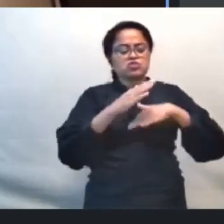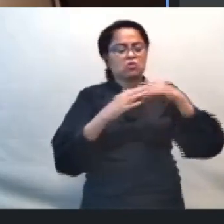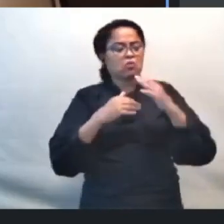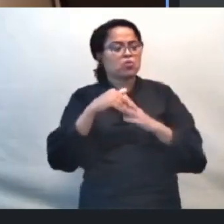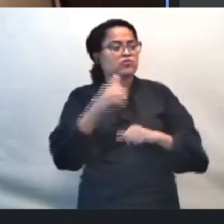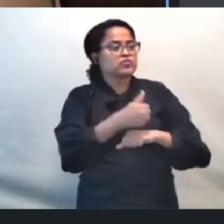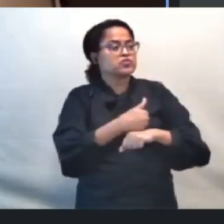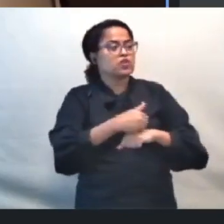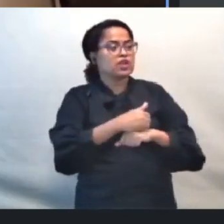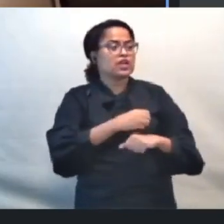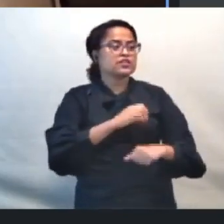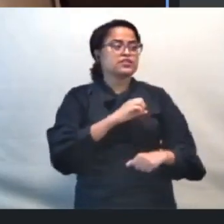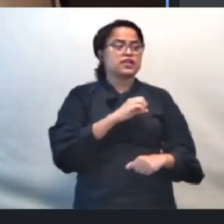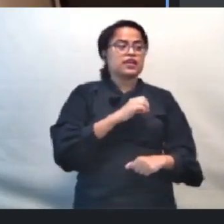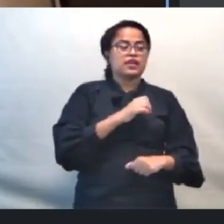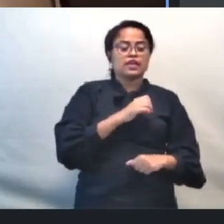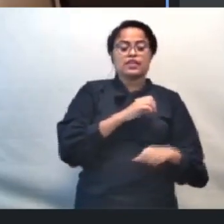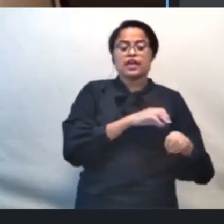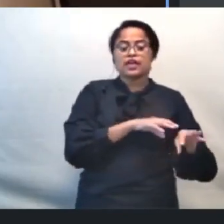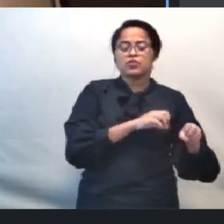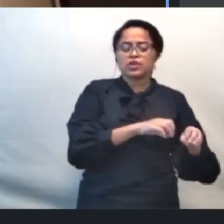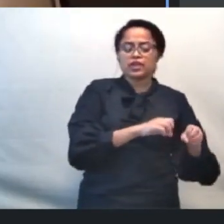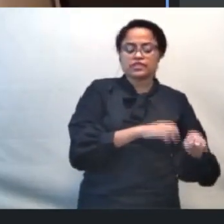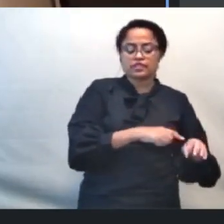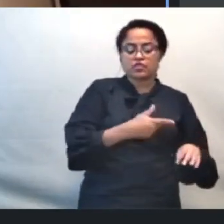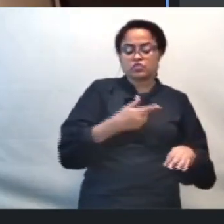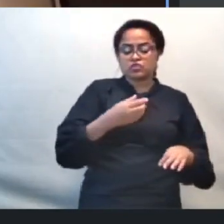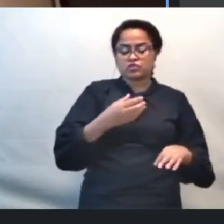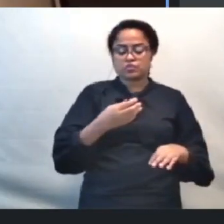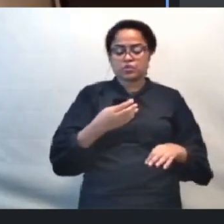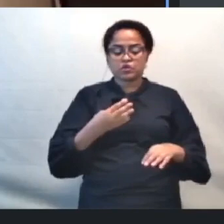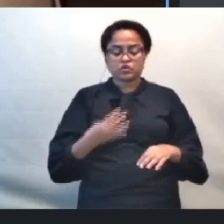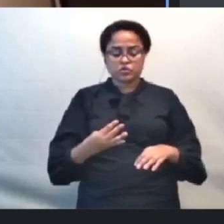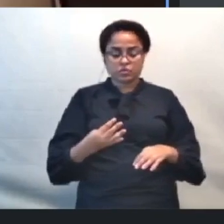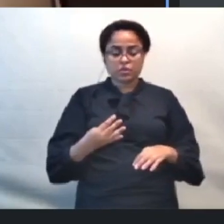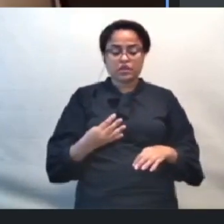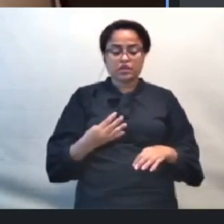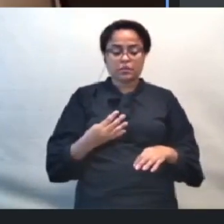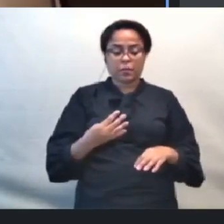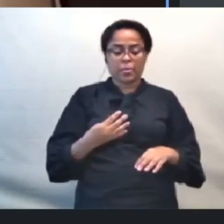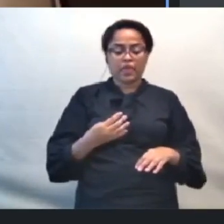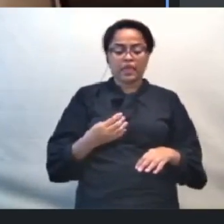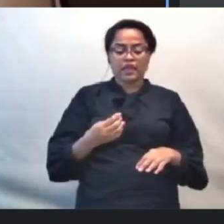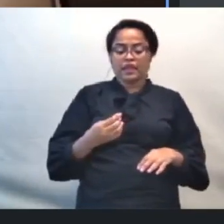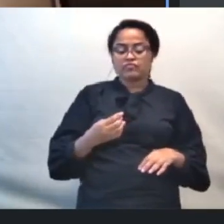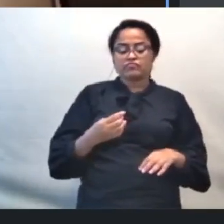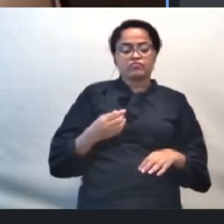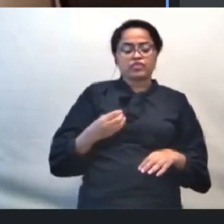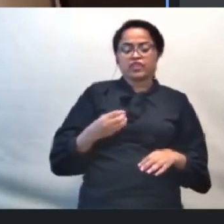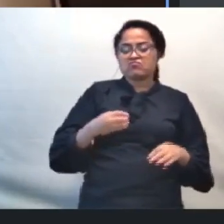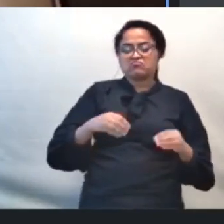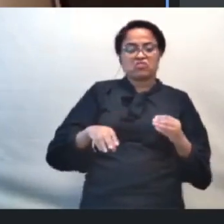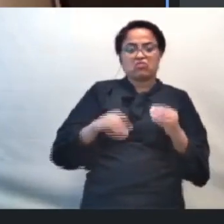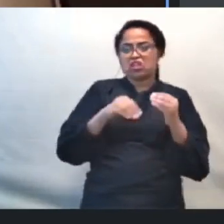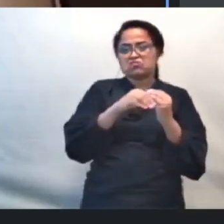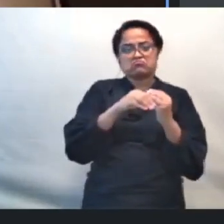do exercício de 2024, então isso não é uma despesa que faz parte dessa prestação de contas do ponto de vista contábil, né? Ela não foi objeto de gasto